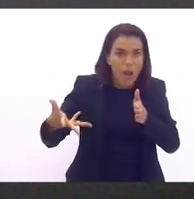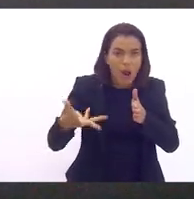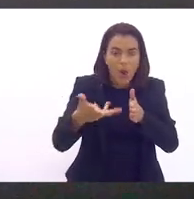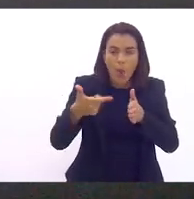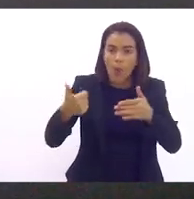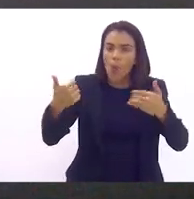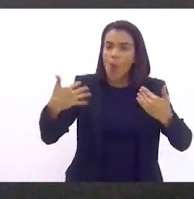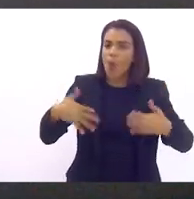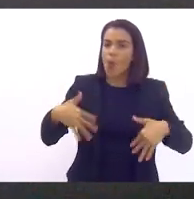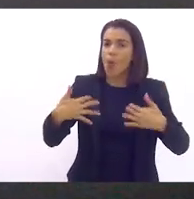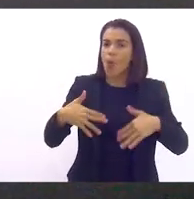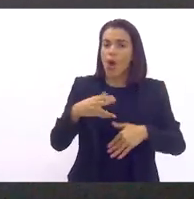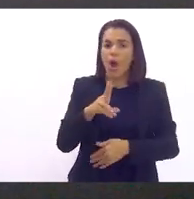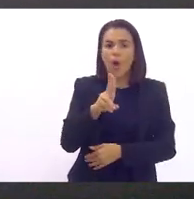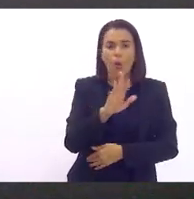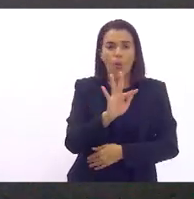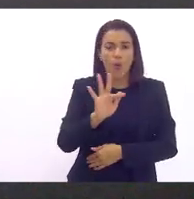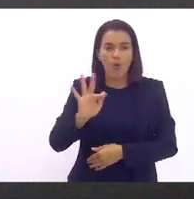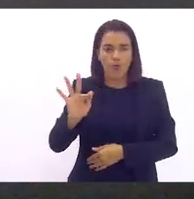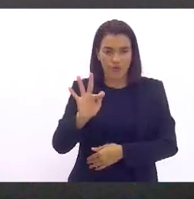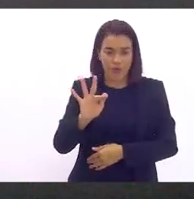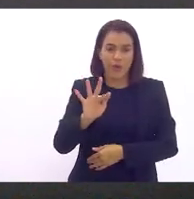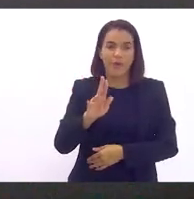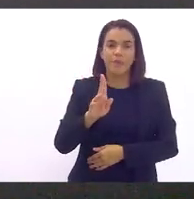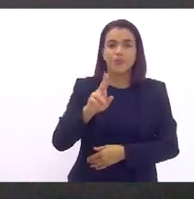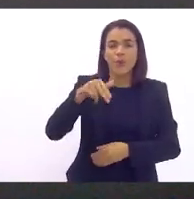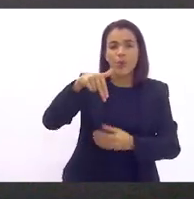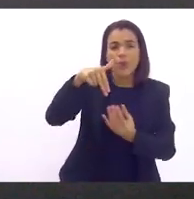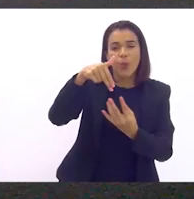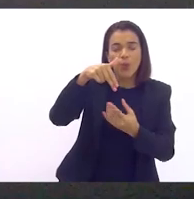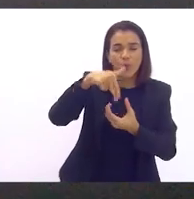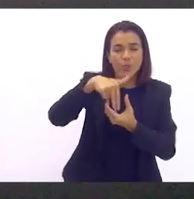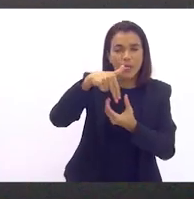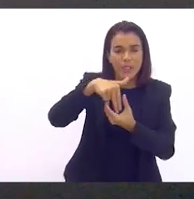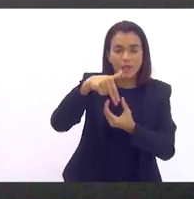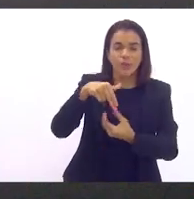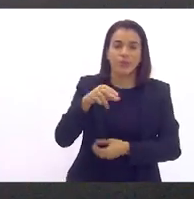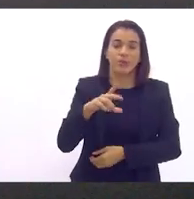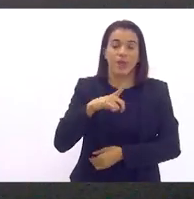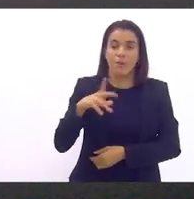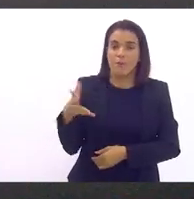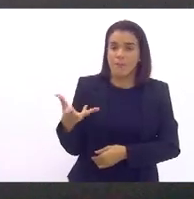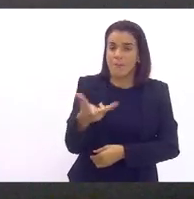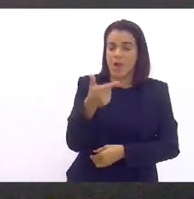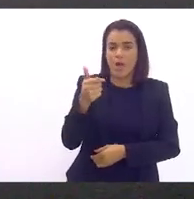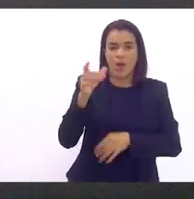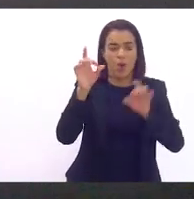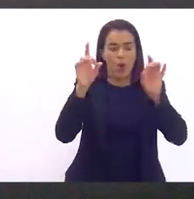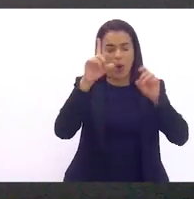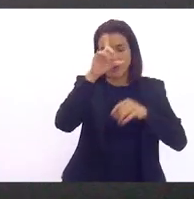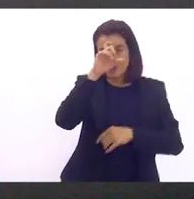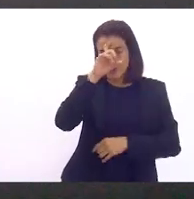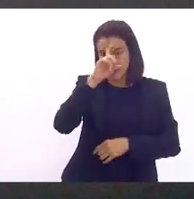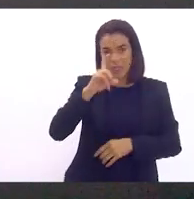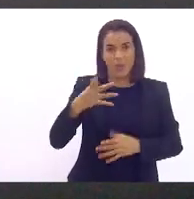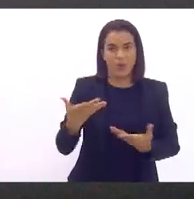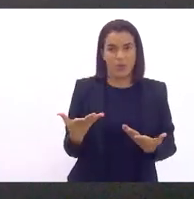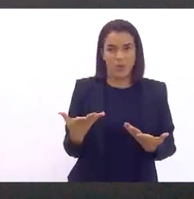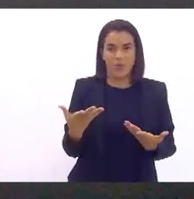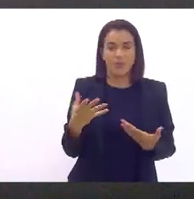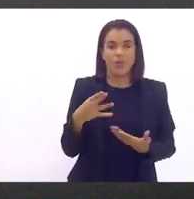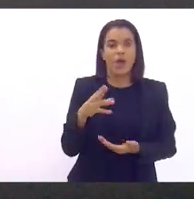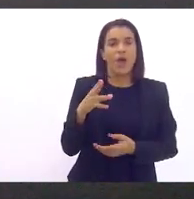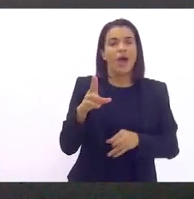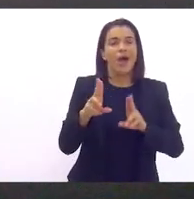enorme a uf a Unirio tem um excelente hospital até a infraestrutura instalada é muito boa ou